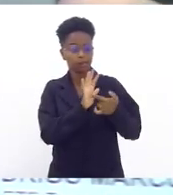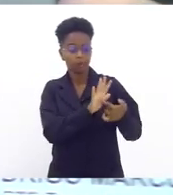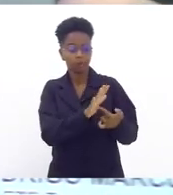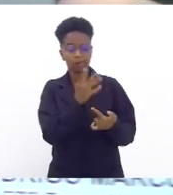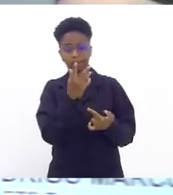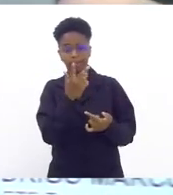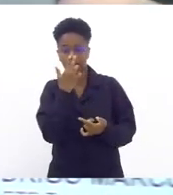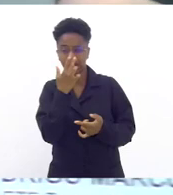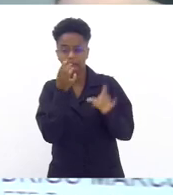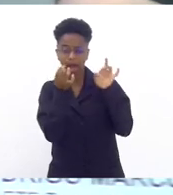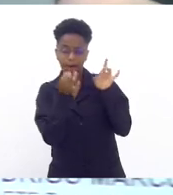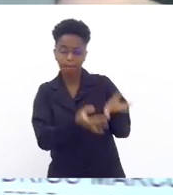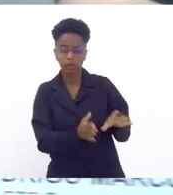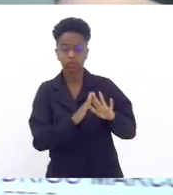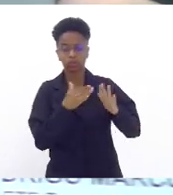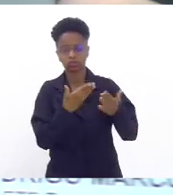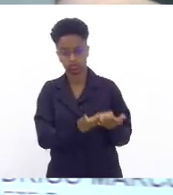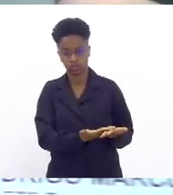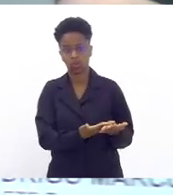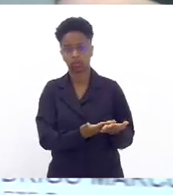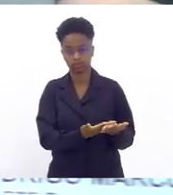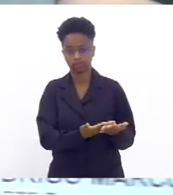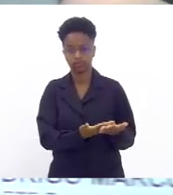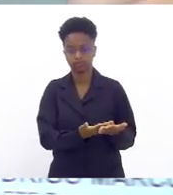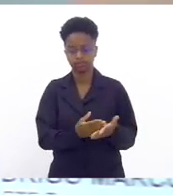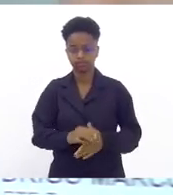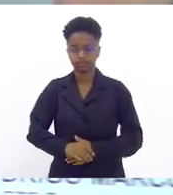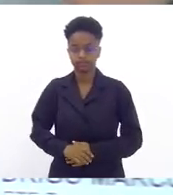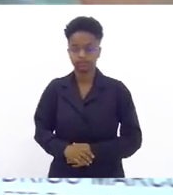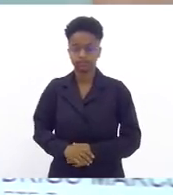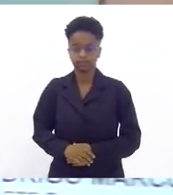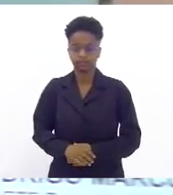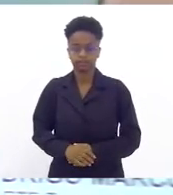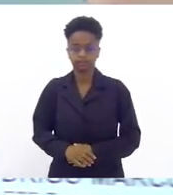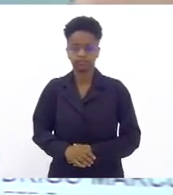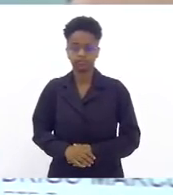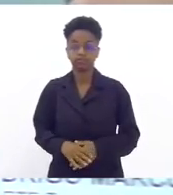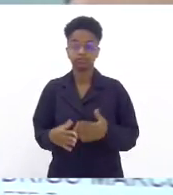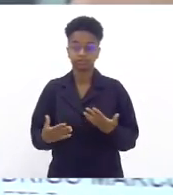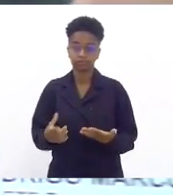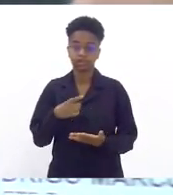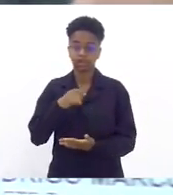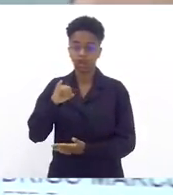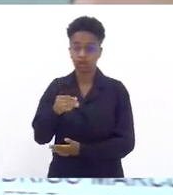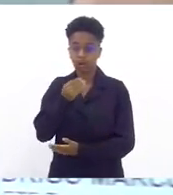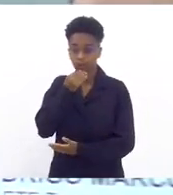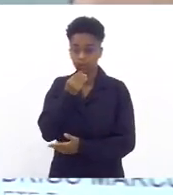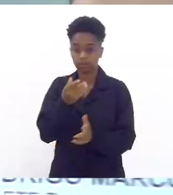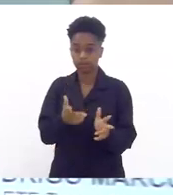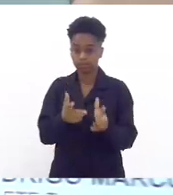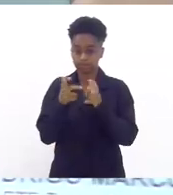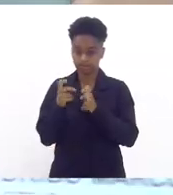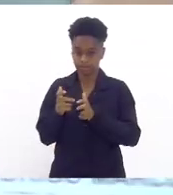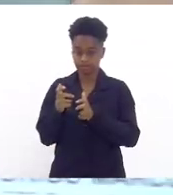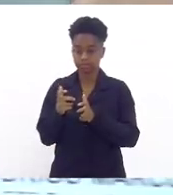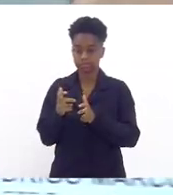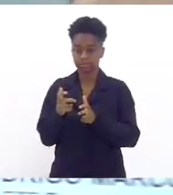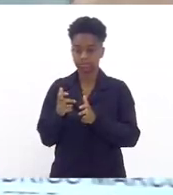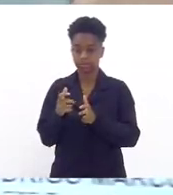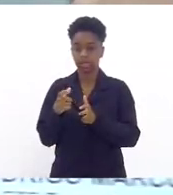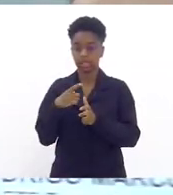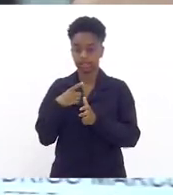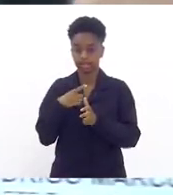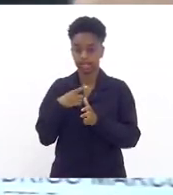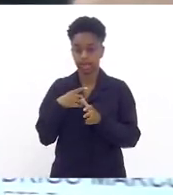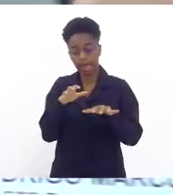em que a escola se encontra na realidade de hoje a gente teve a oportunidade de ver que tem um